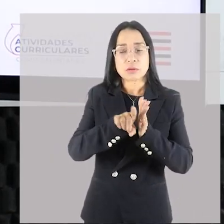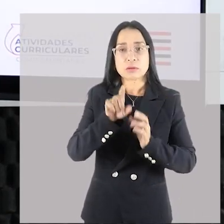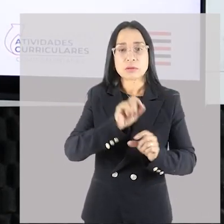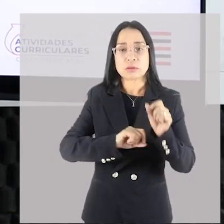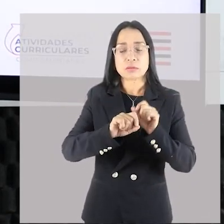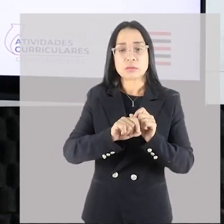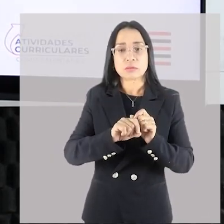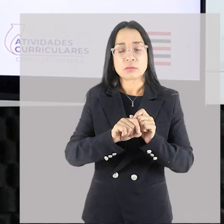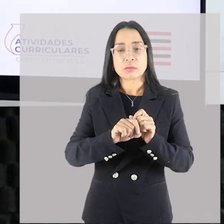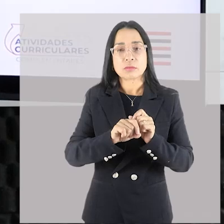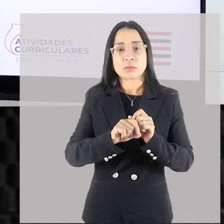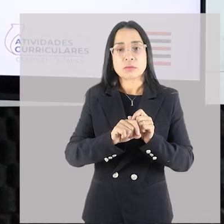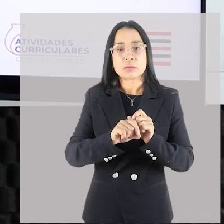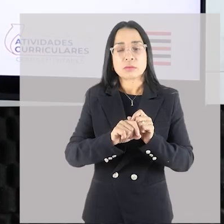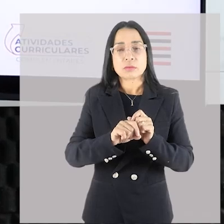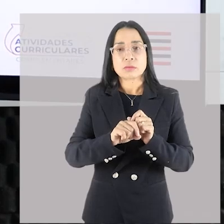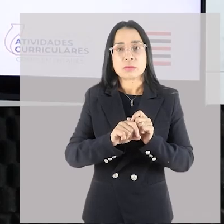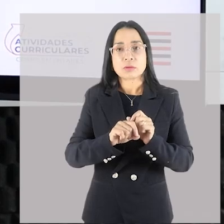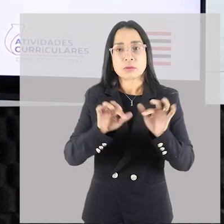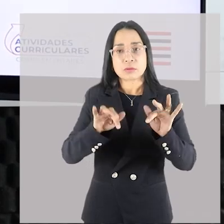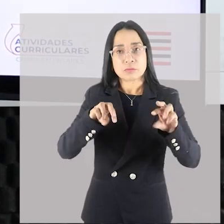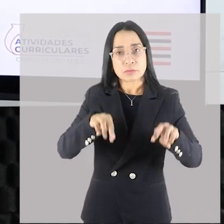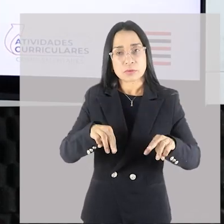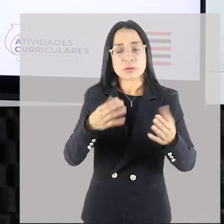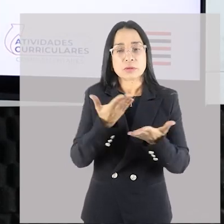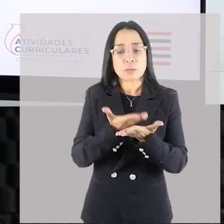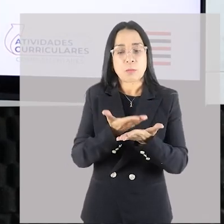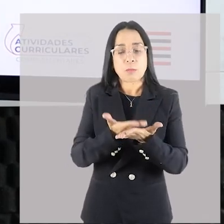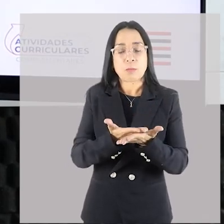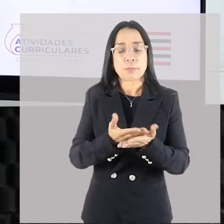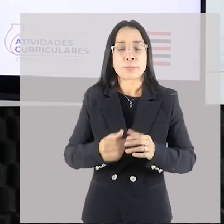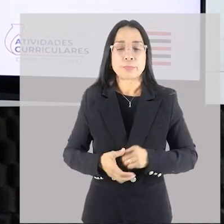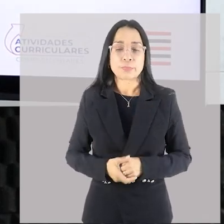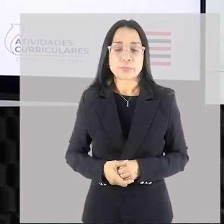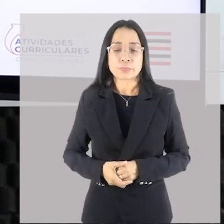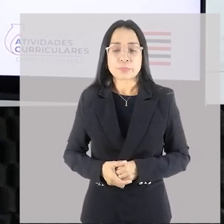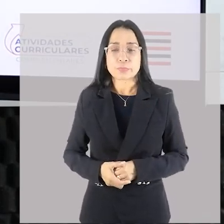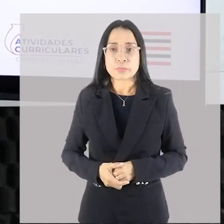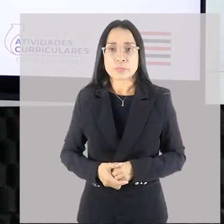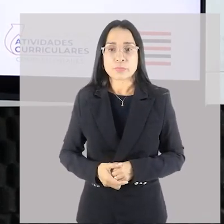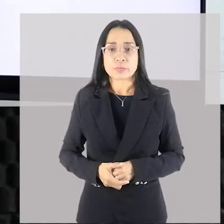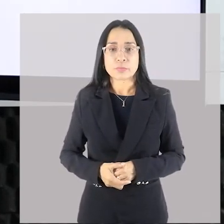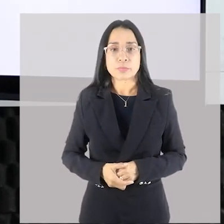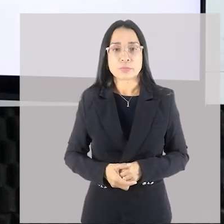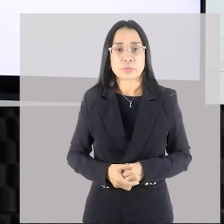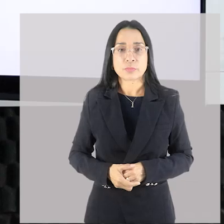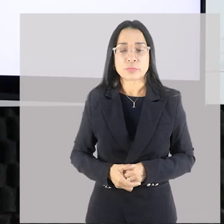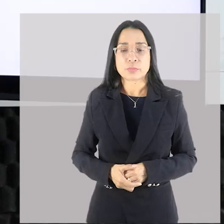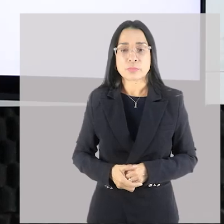uma questão para a gente finalizar a nossa aula, tá bom?